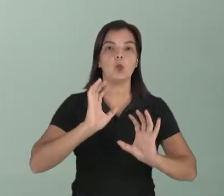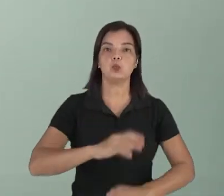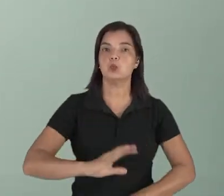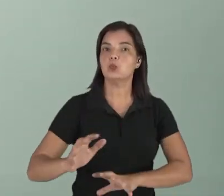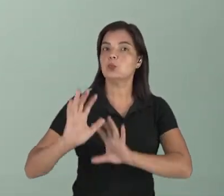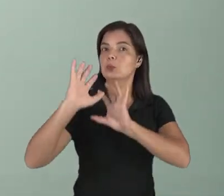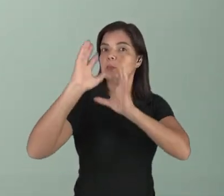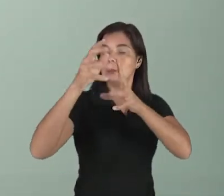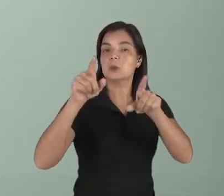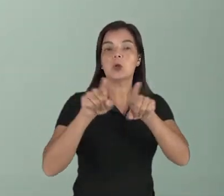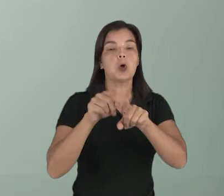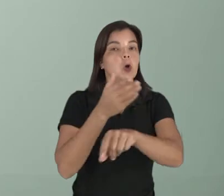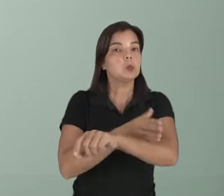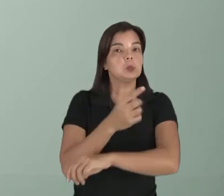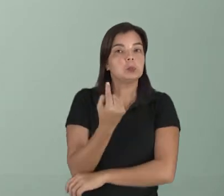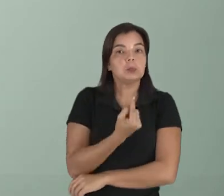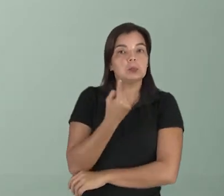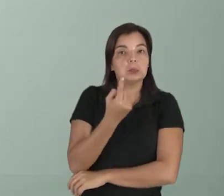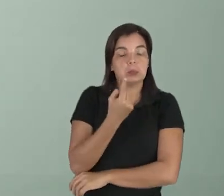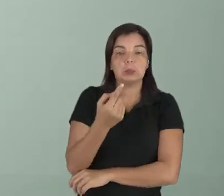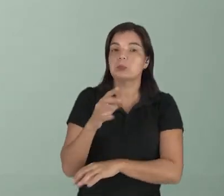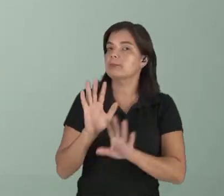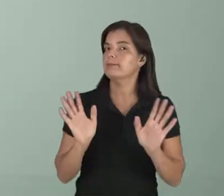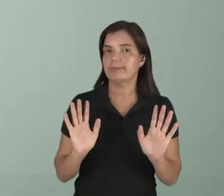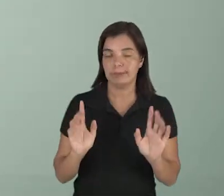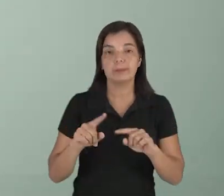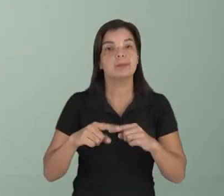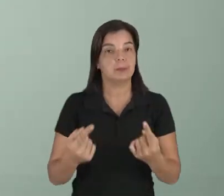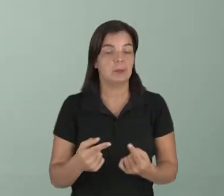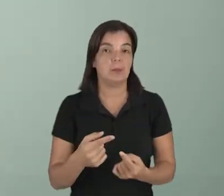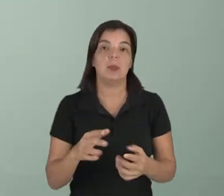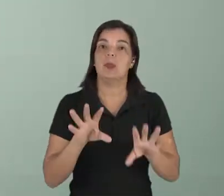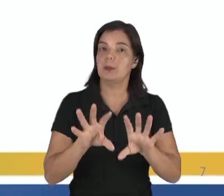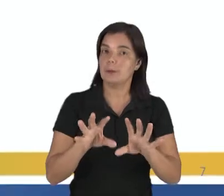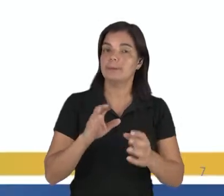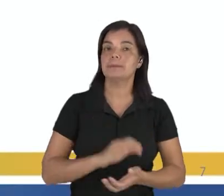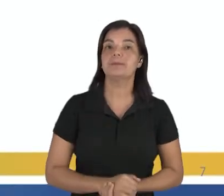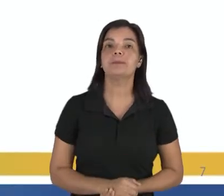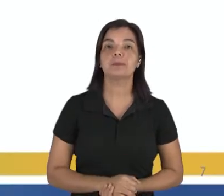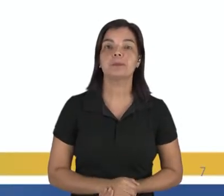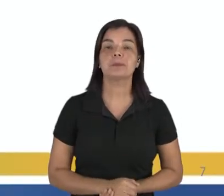uma bola, vai lá, treina sozinho quando quer e tudo mais. Então não é bem assim.